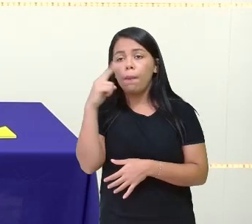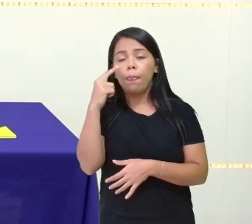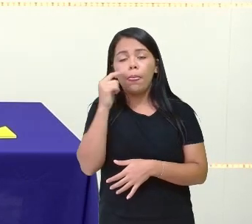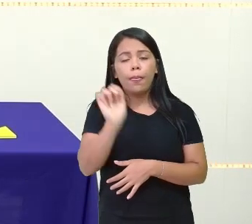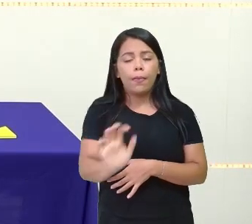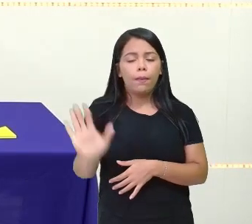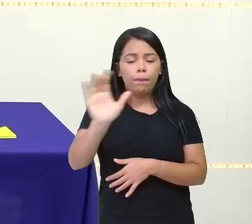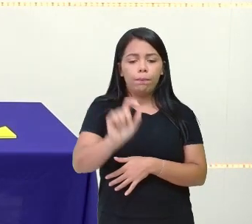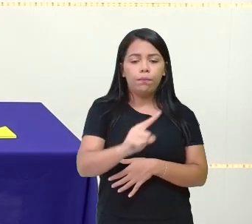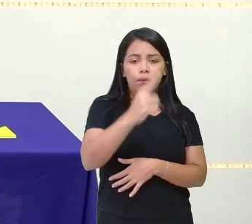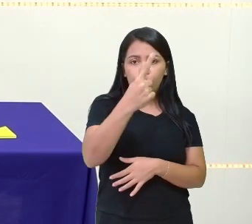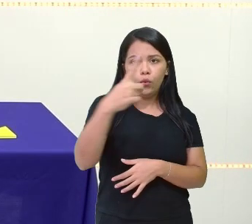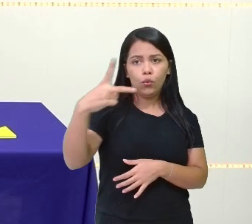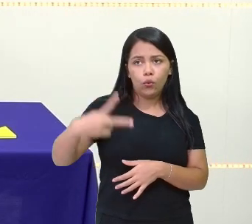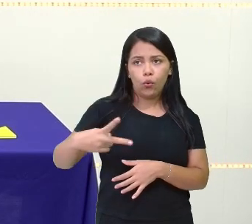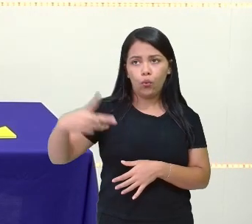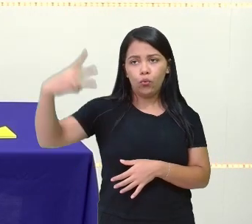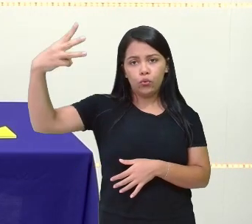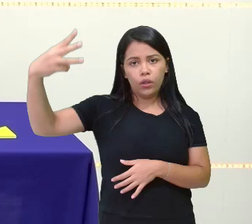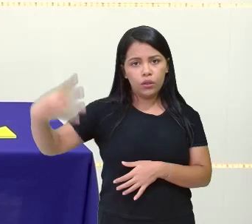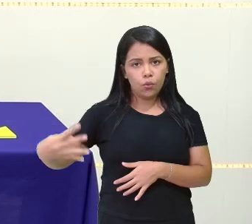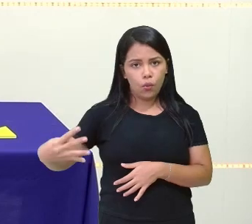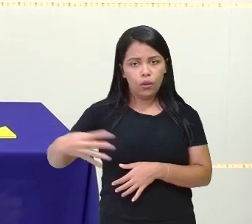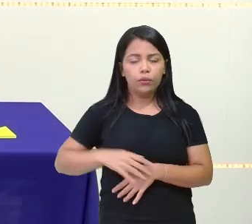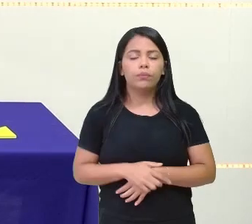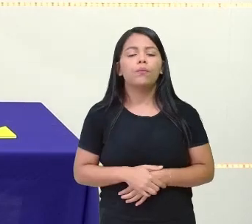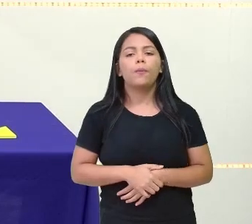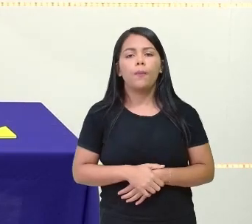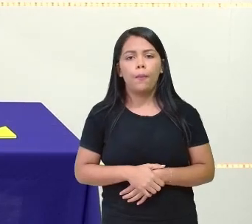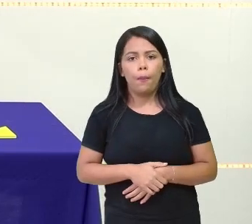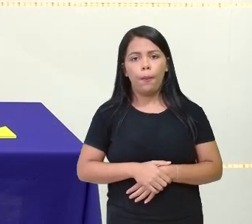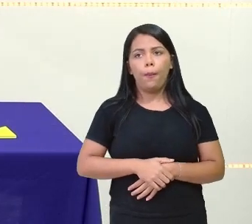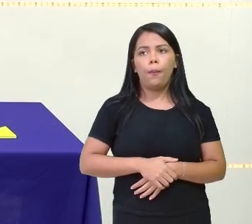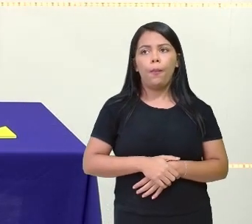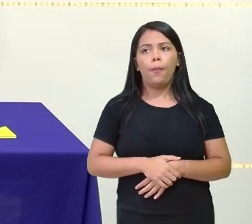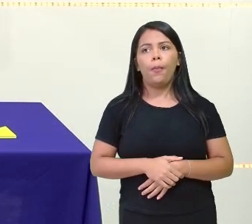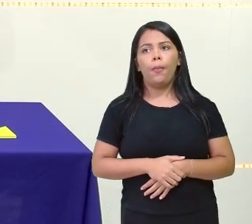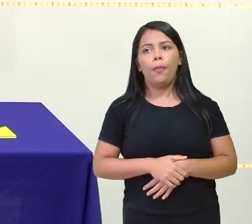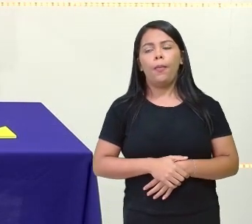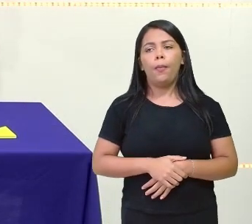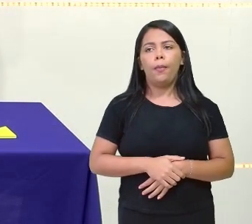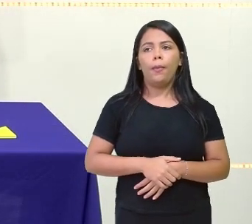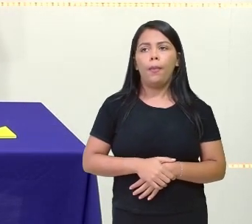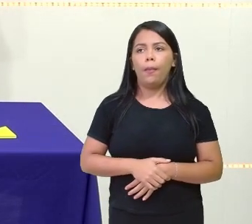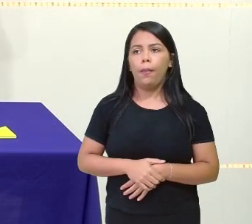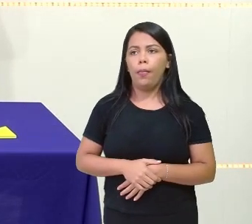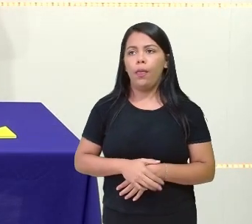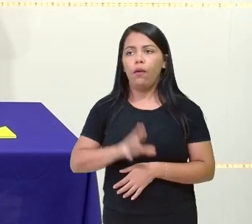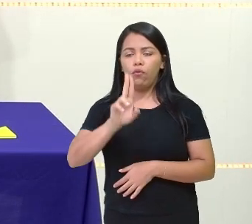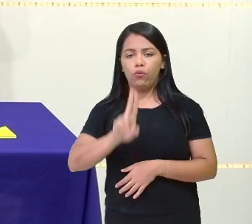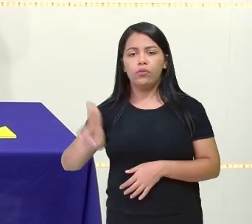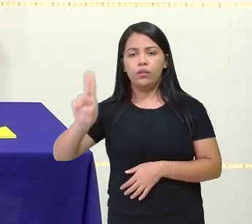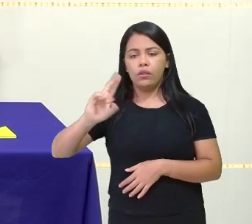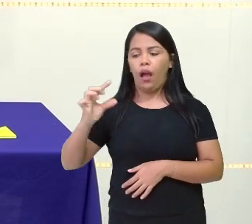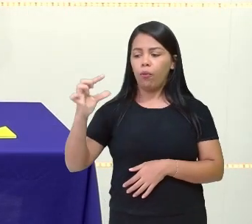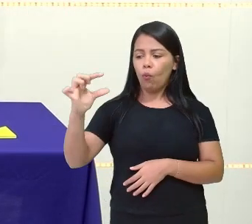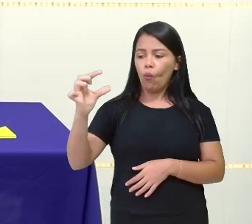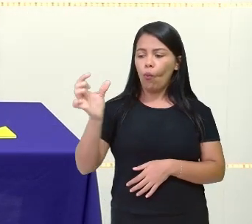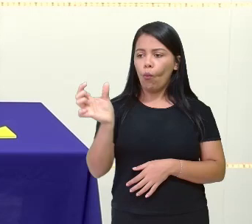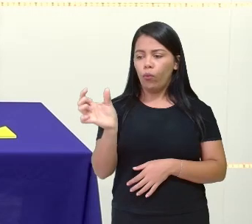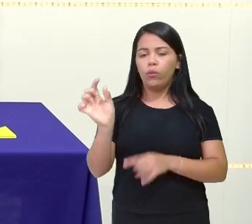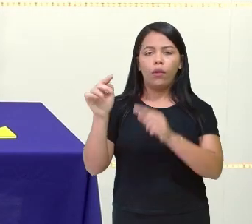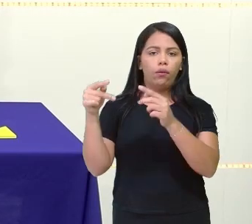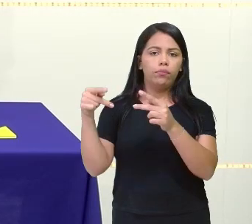figura 2, a figura 3 e a figura 4, eu vou agora estar utilizando o quadradinho, né, que é